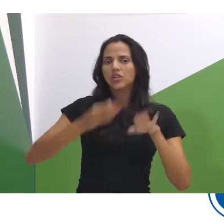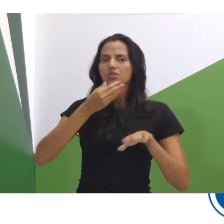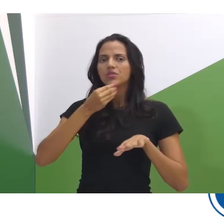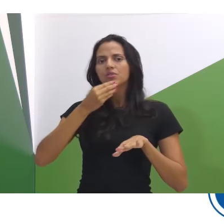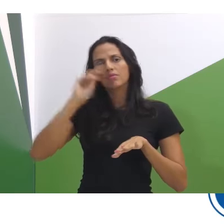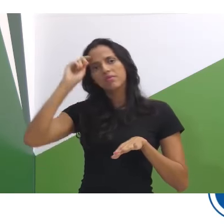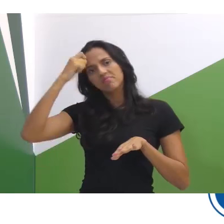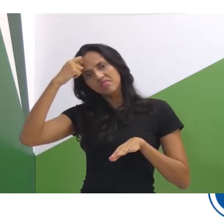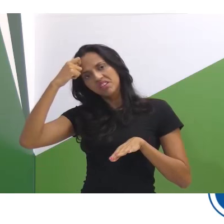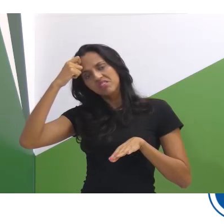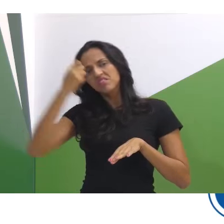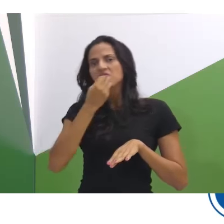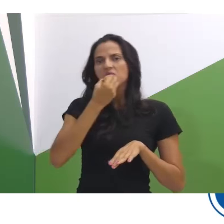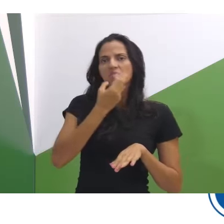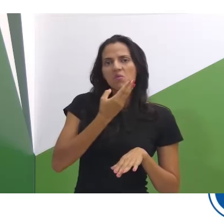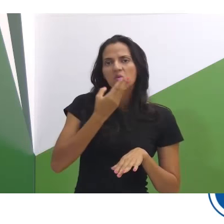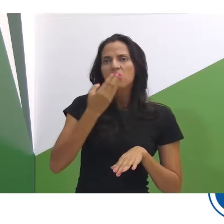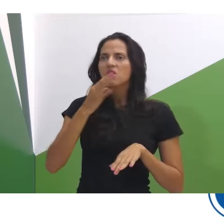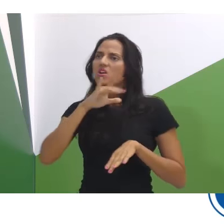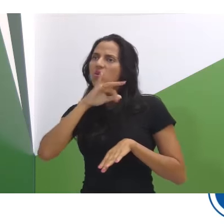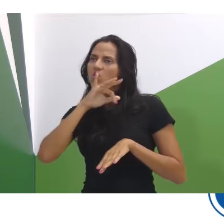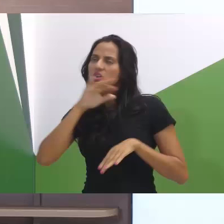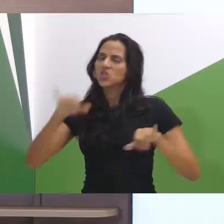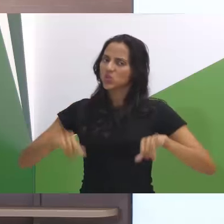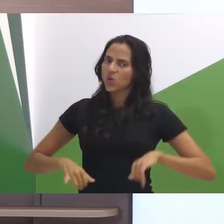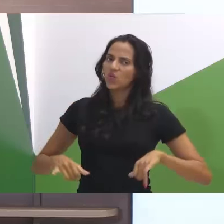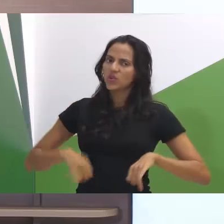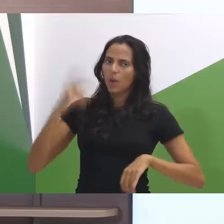castigados Ou até mortos Por eles Certo?